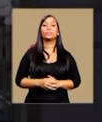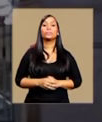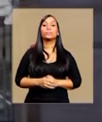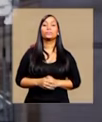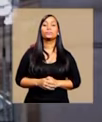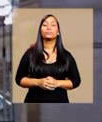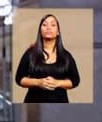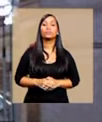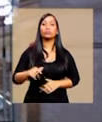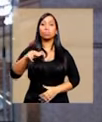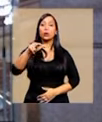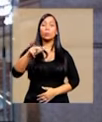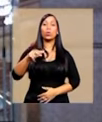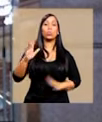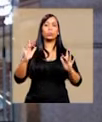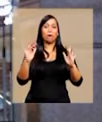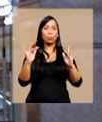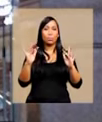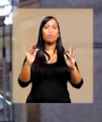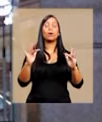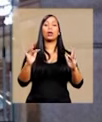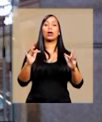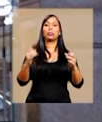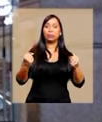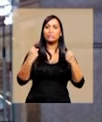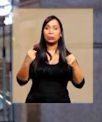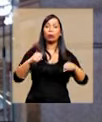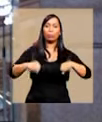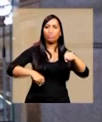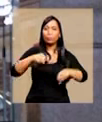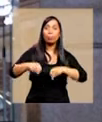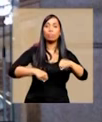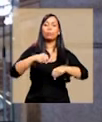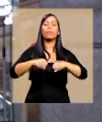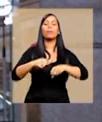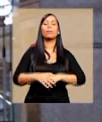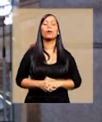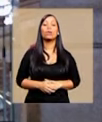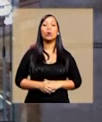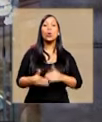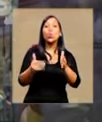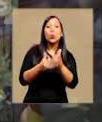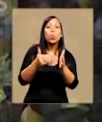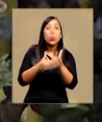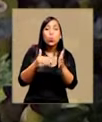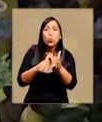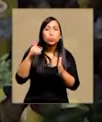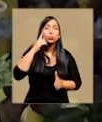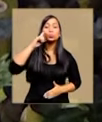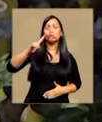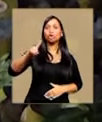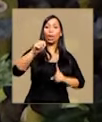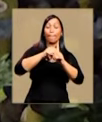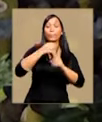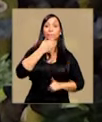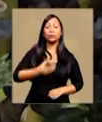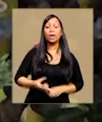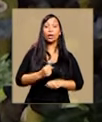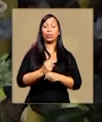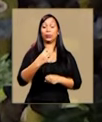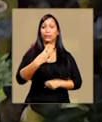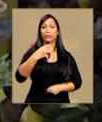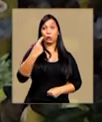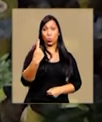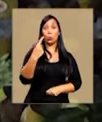ano, meu irmão namorava, ele é triatleta, a namorada também é. E no último dia de